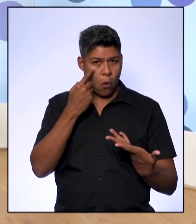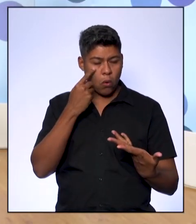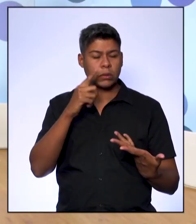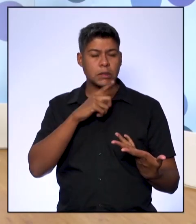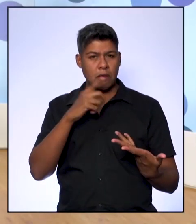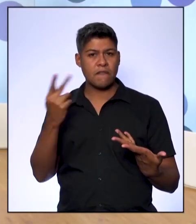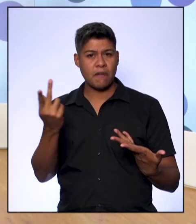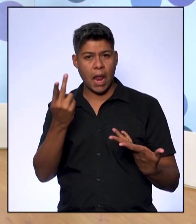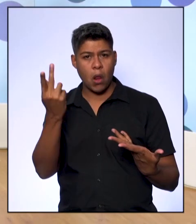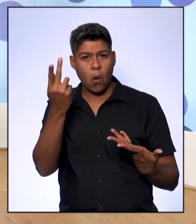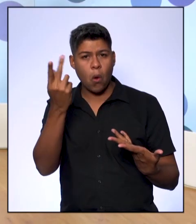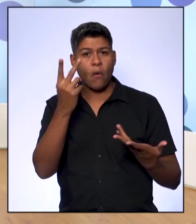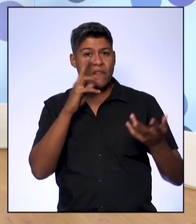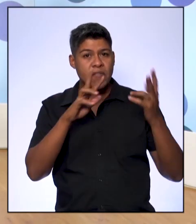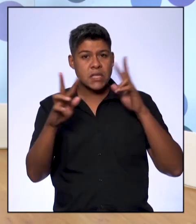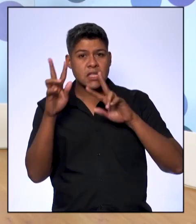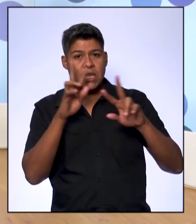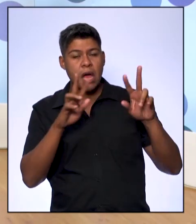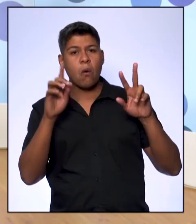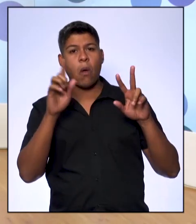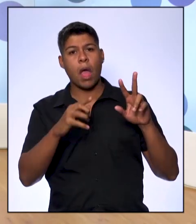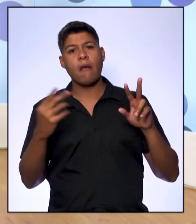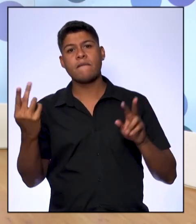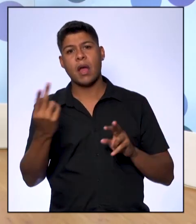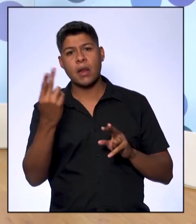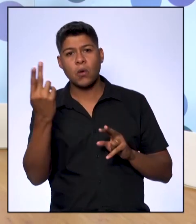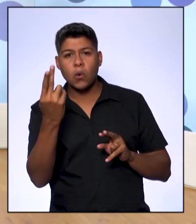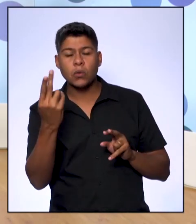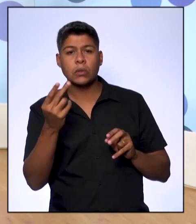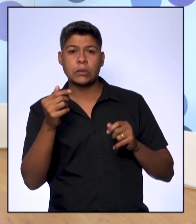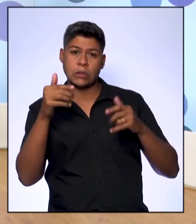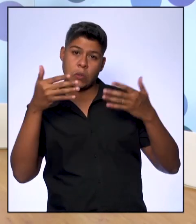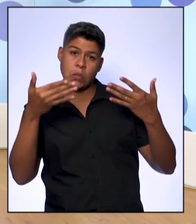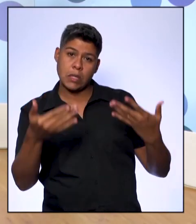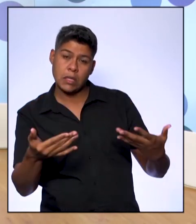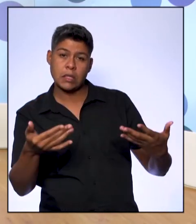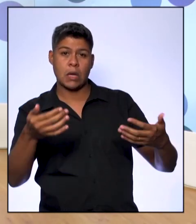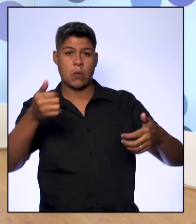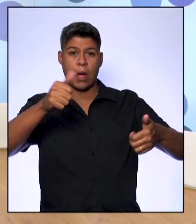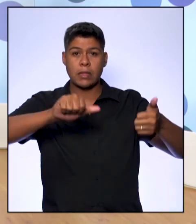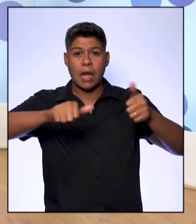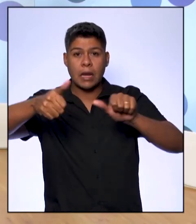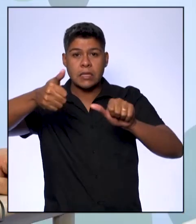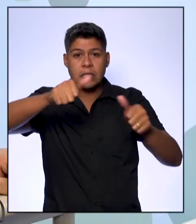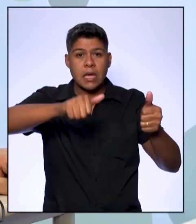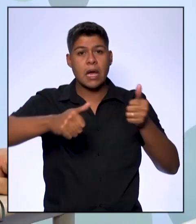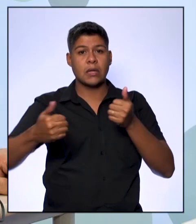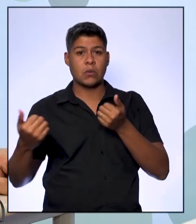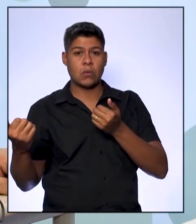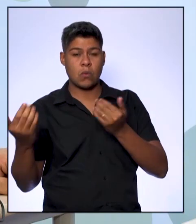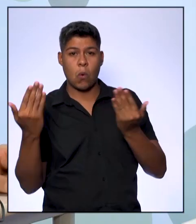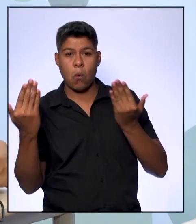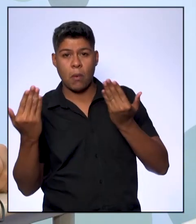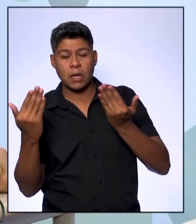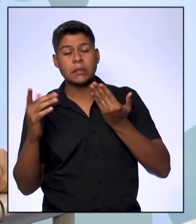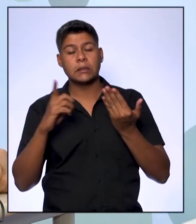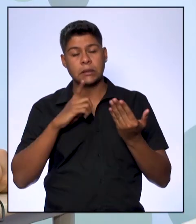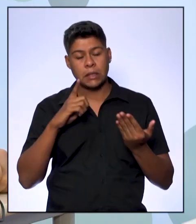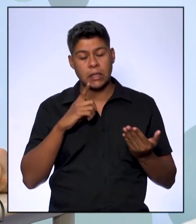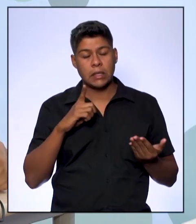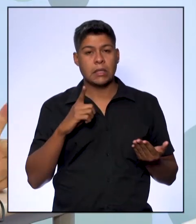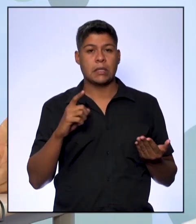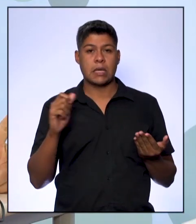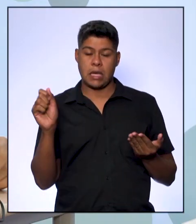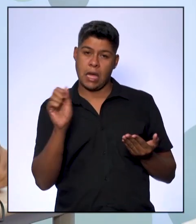a visão é algo muito valioso então por analogia por semelhança nós temos a